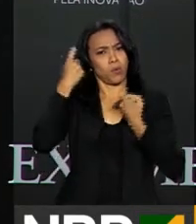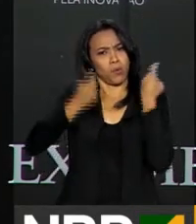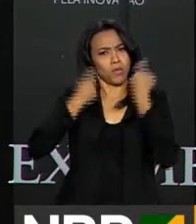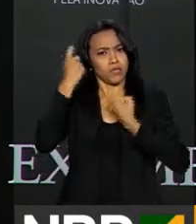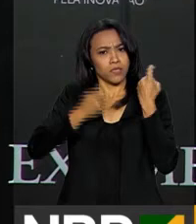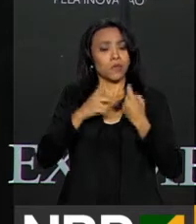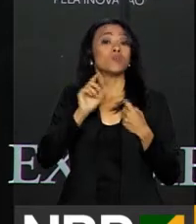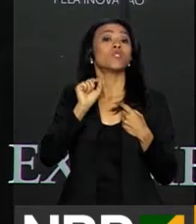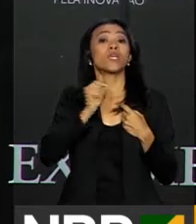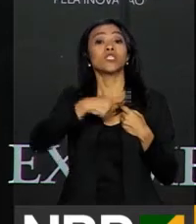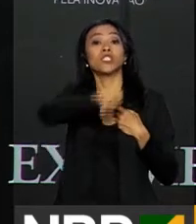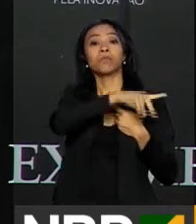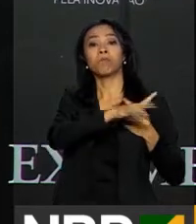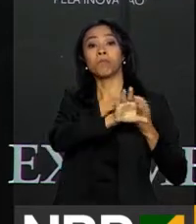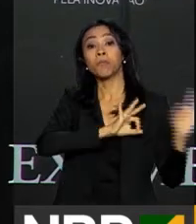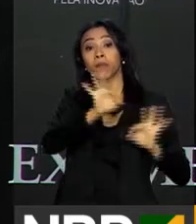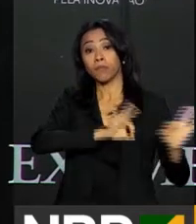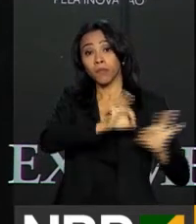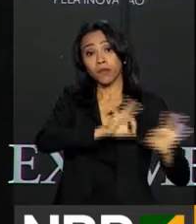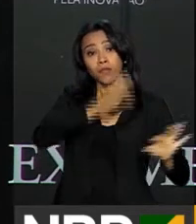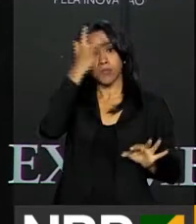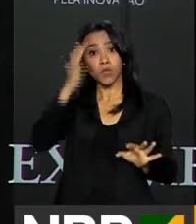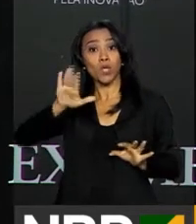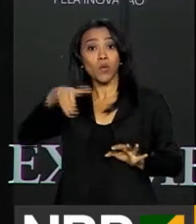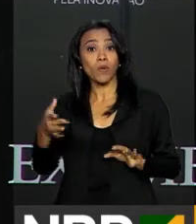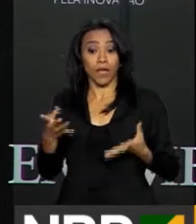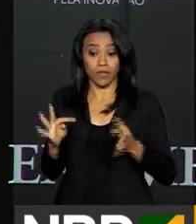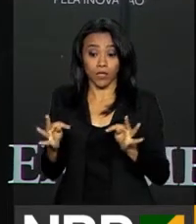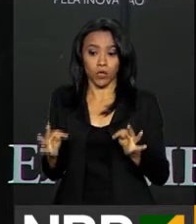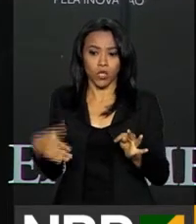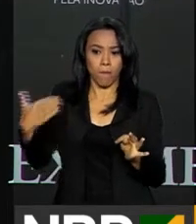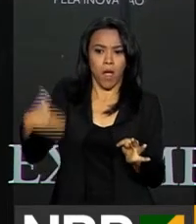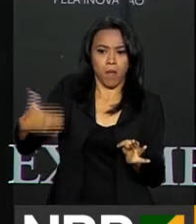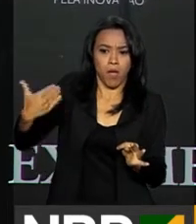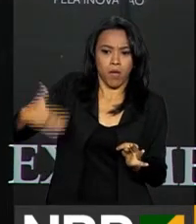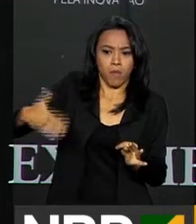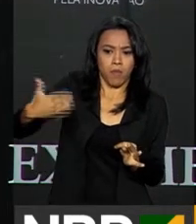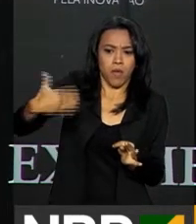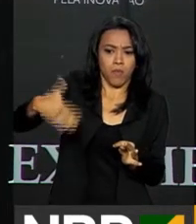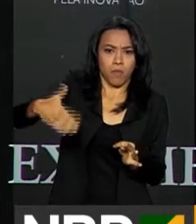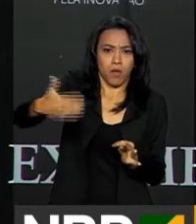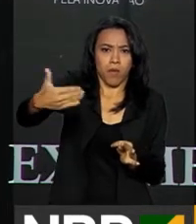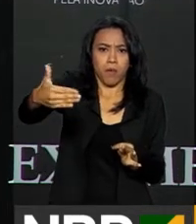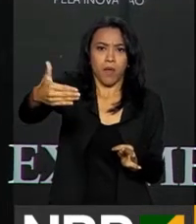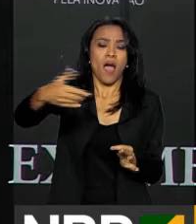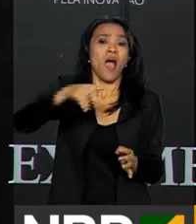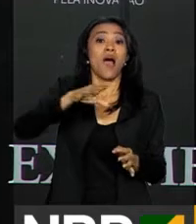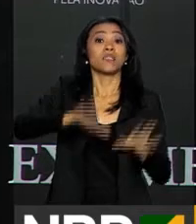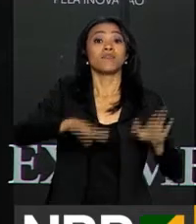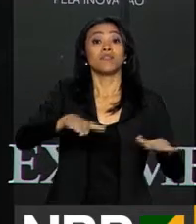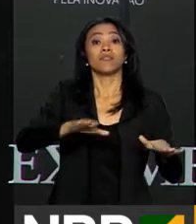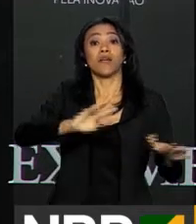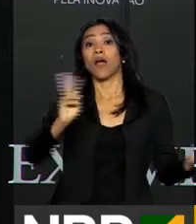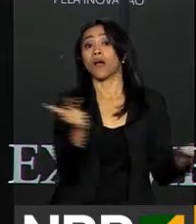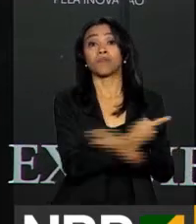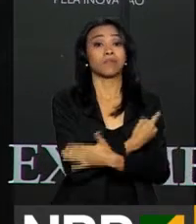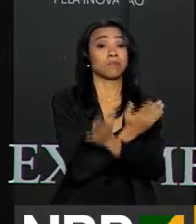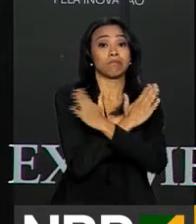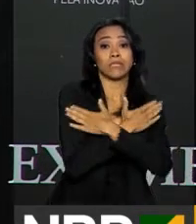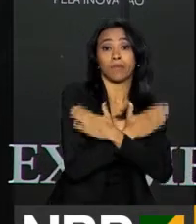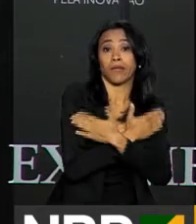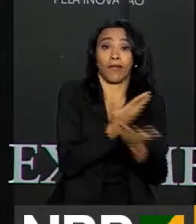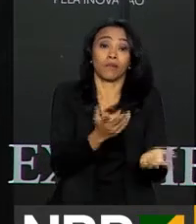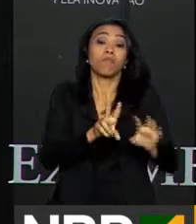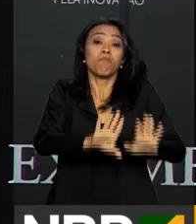de preparar as pessoas, quer dizer, quando a tecnologia avançar demais, ao invés de gerar desemprego, ela poderá gerar um